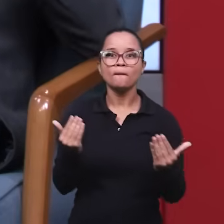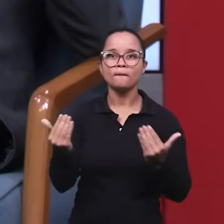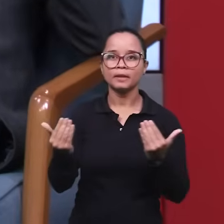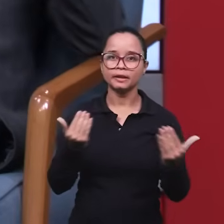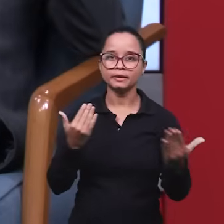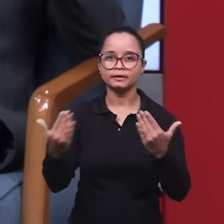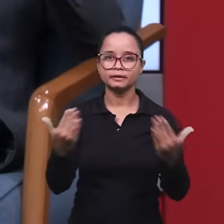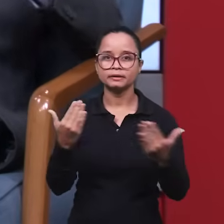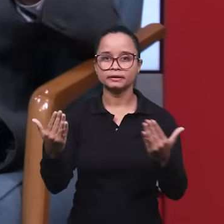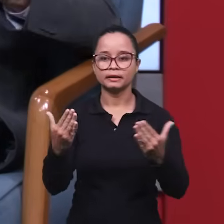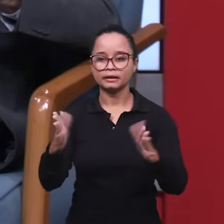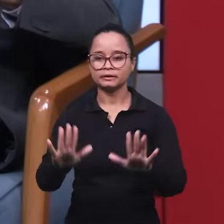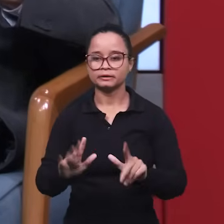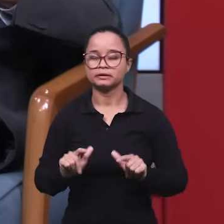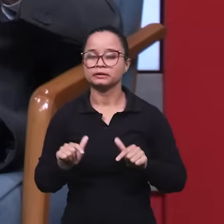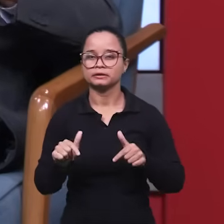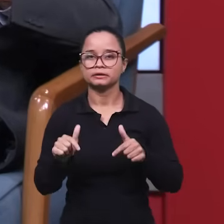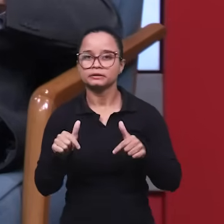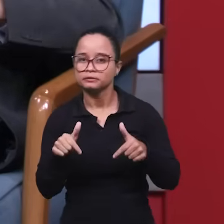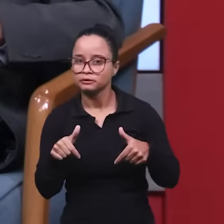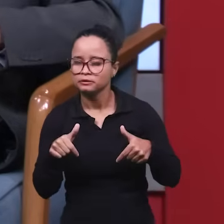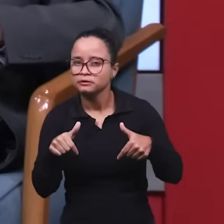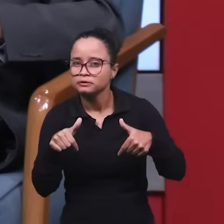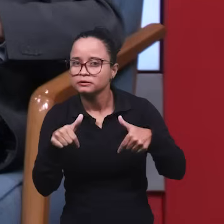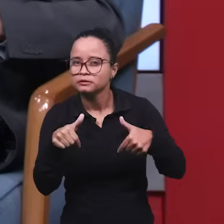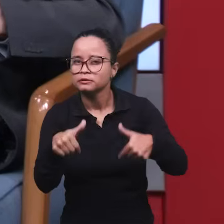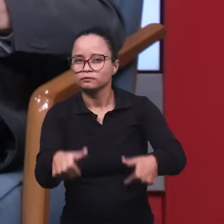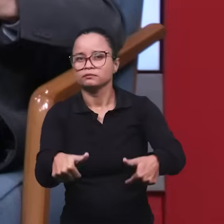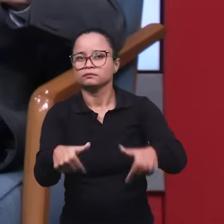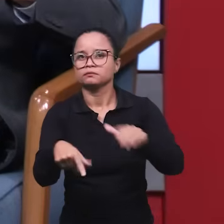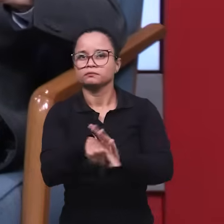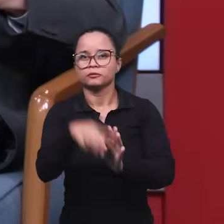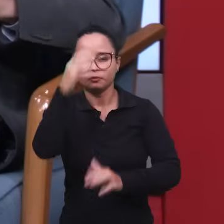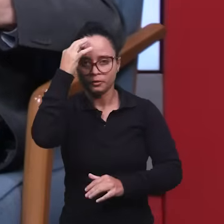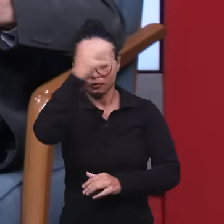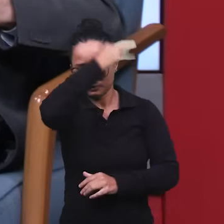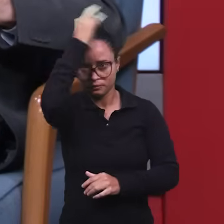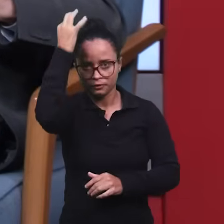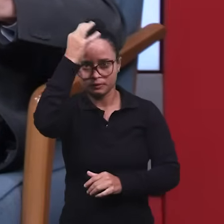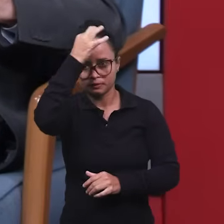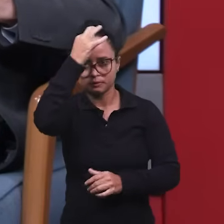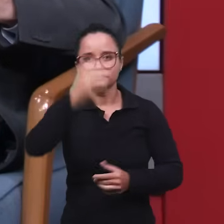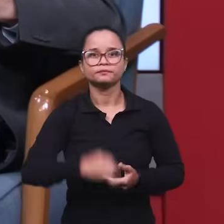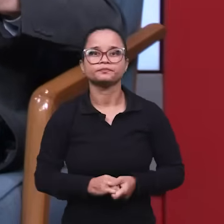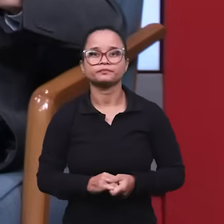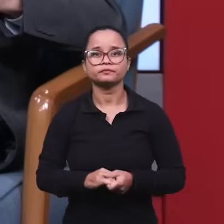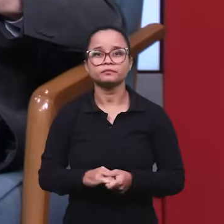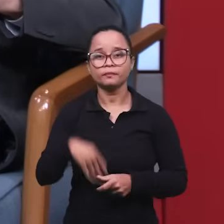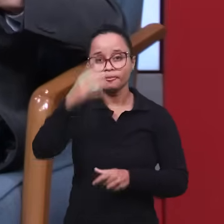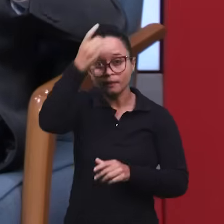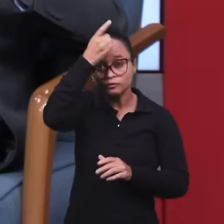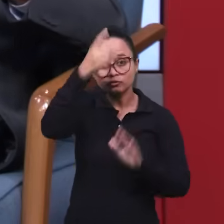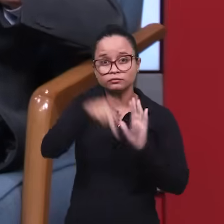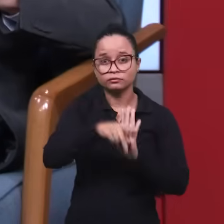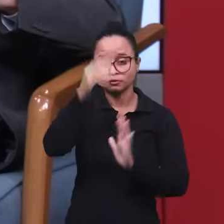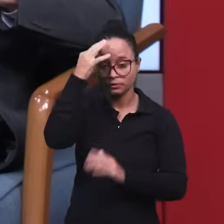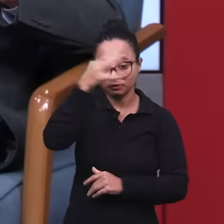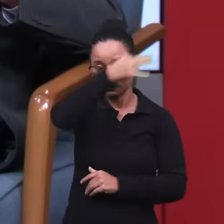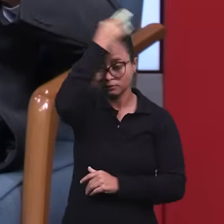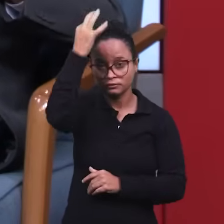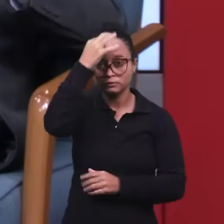a comparar toda essa operação do Espírito Santo nos